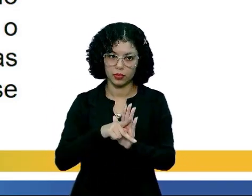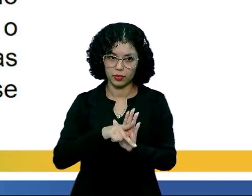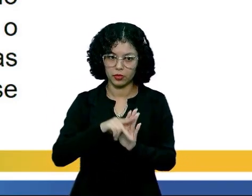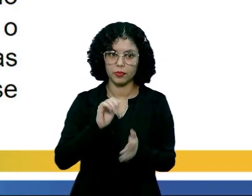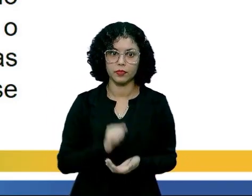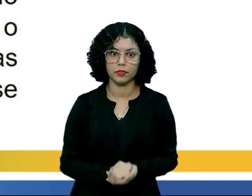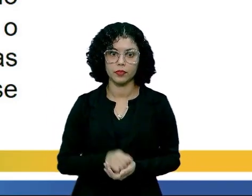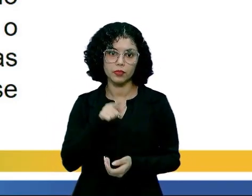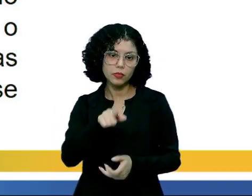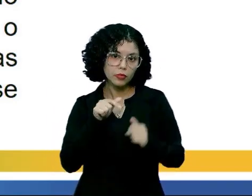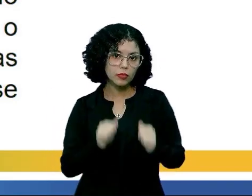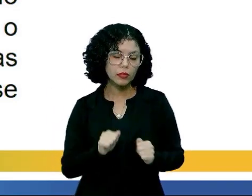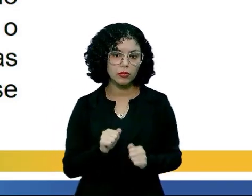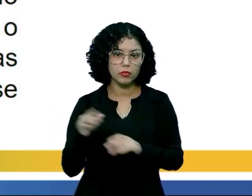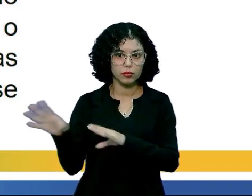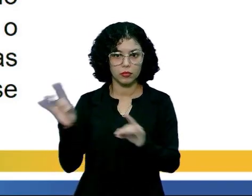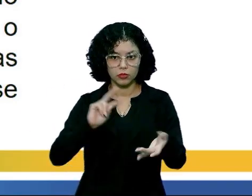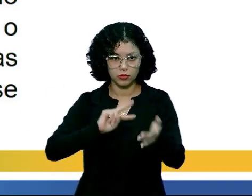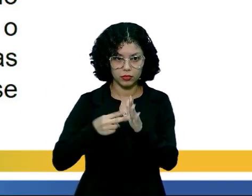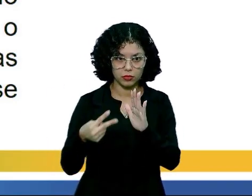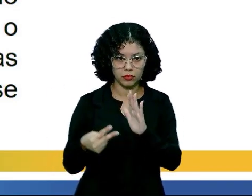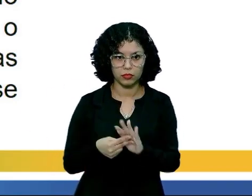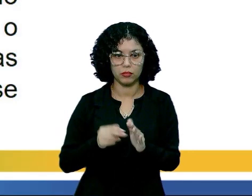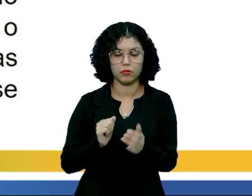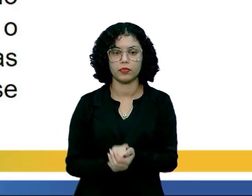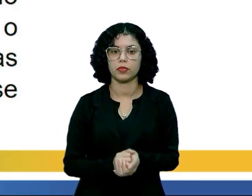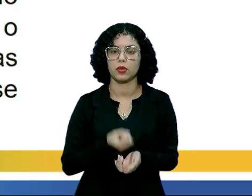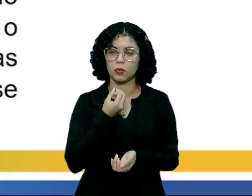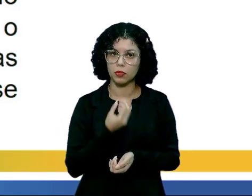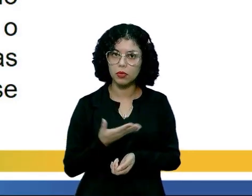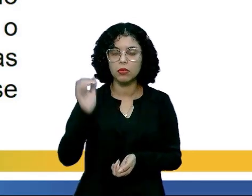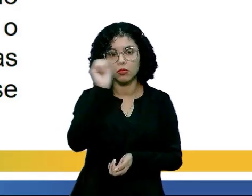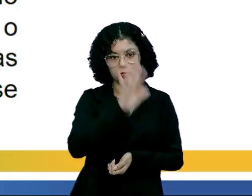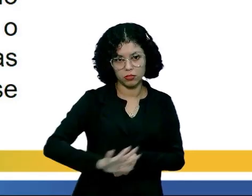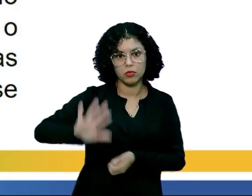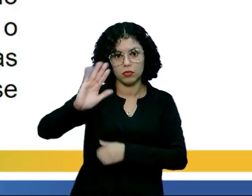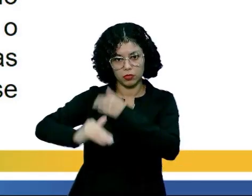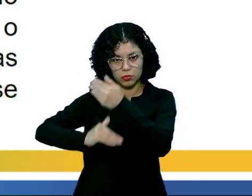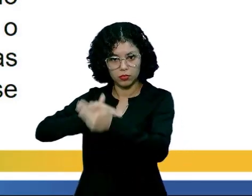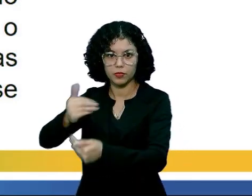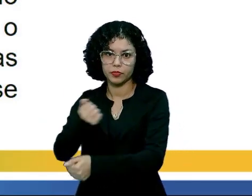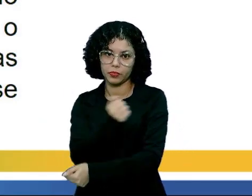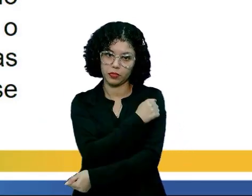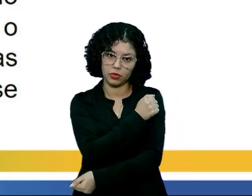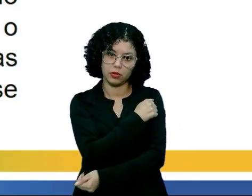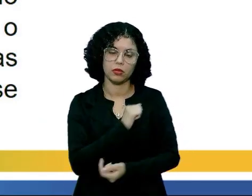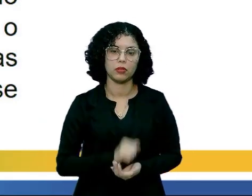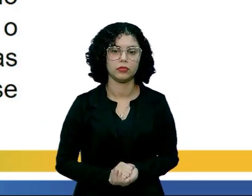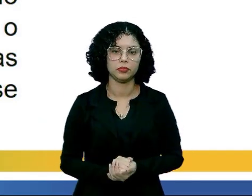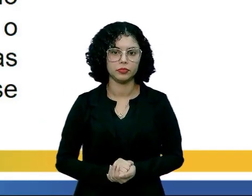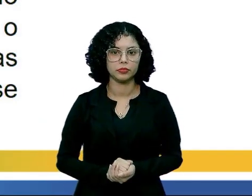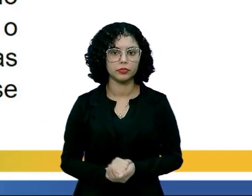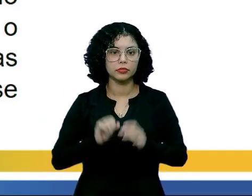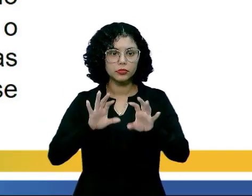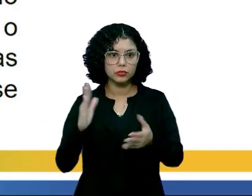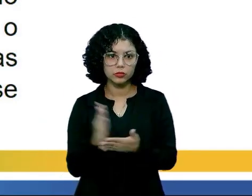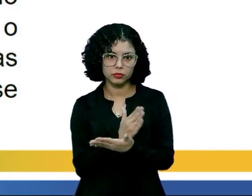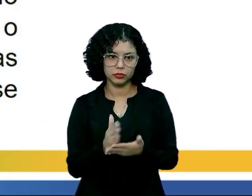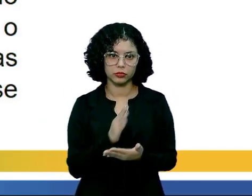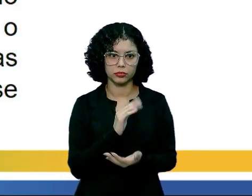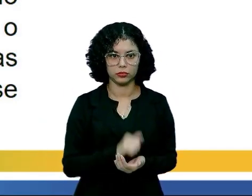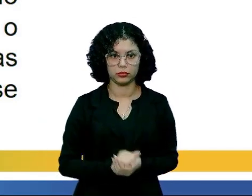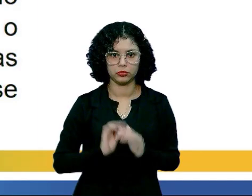conteúdo do exame ela pode trazer benefícios significativos para o desenvolvimento geral dos Estudantes aqui estão